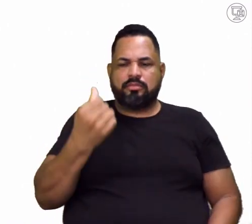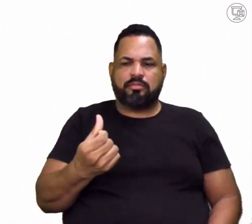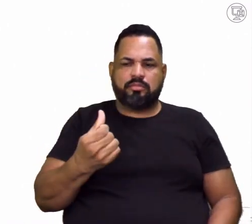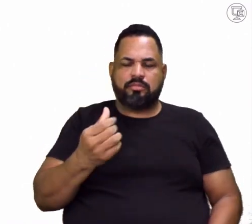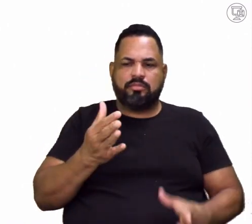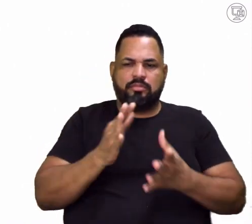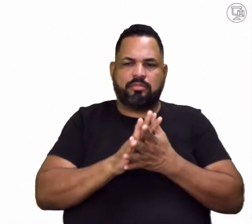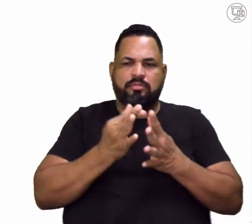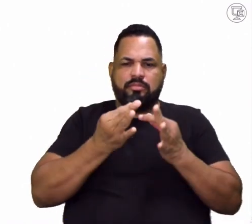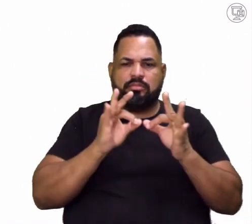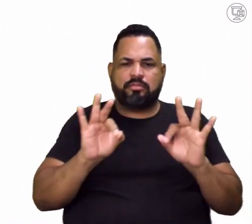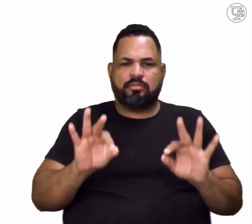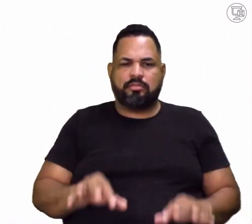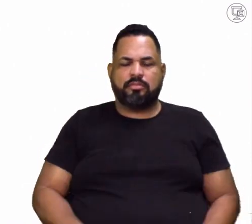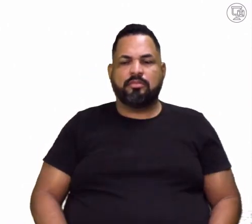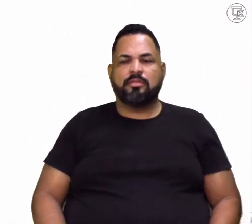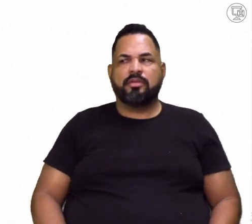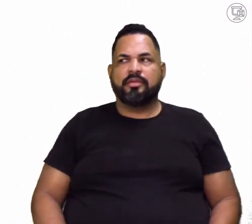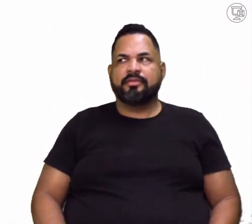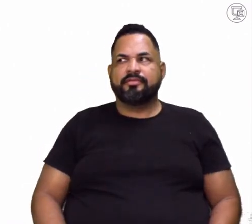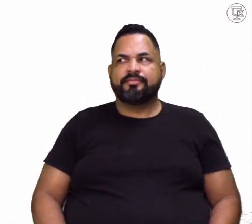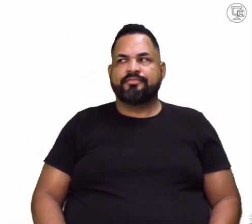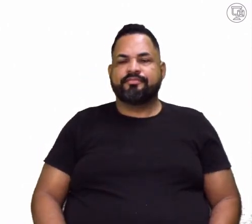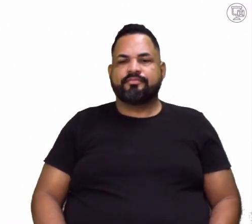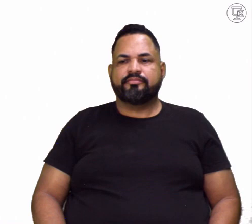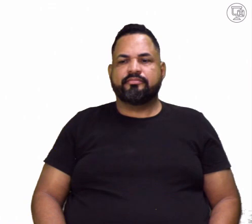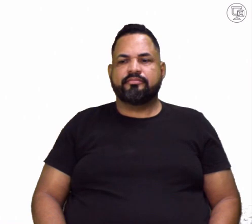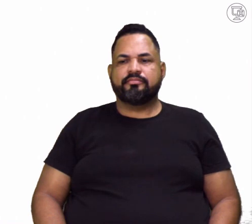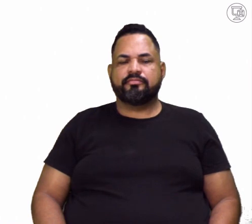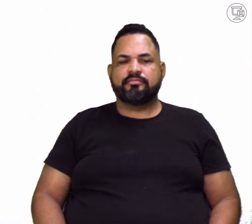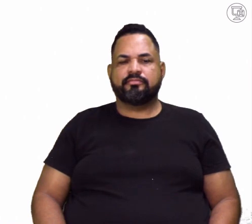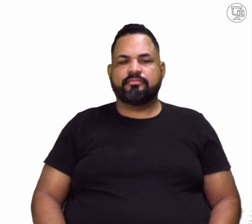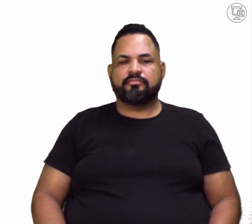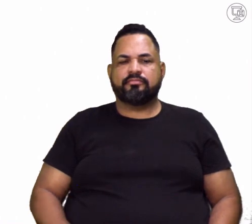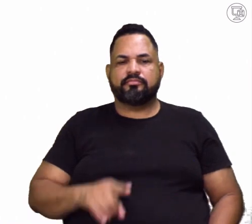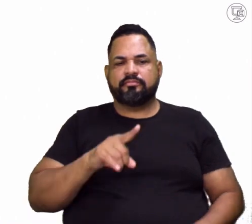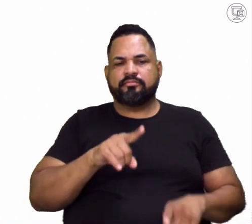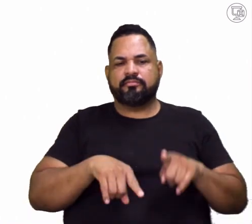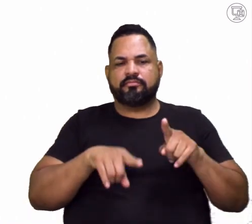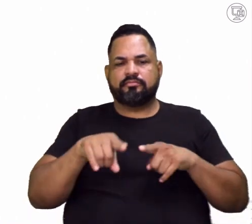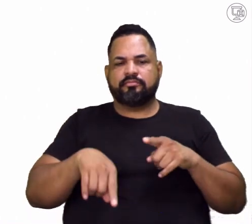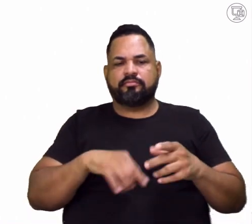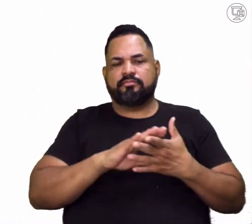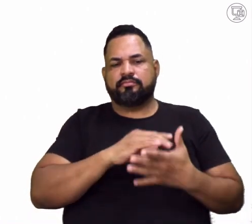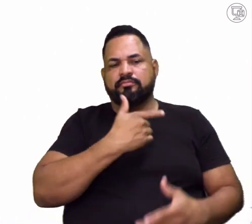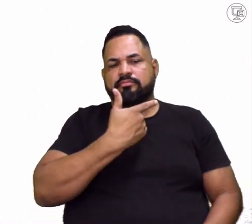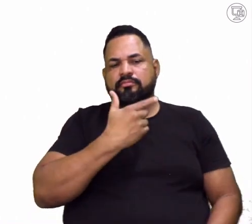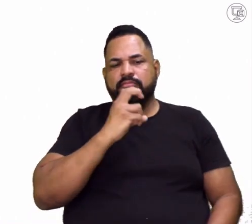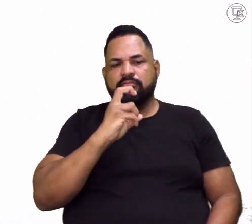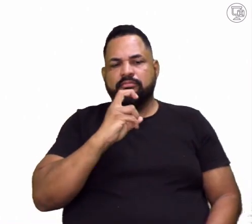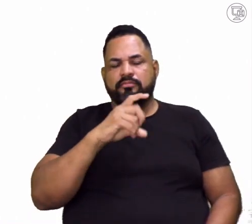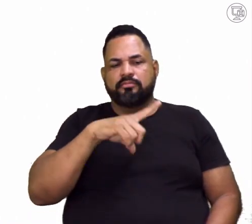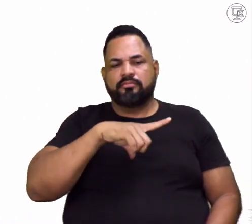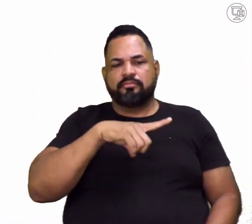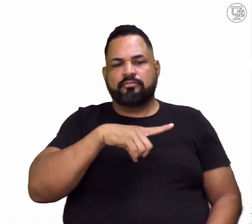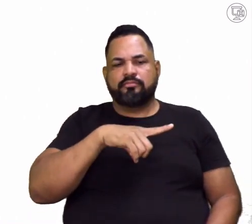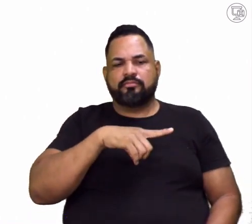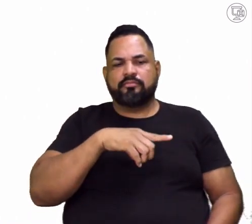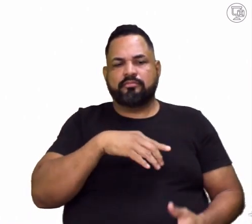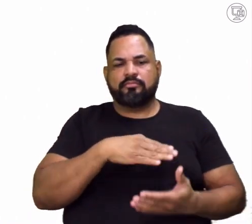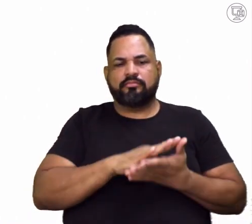simples né ah usa simplesinha variação que você tem avaliação que é 25 Você tem